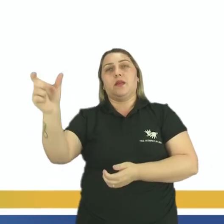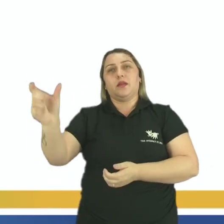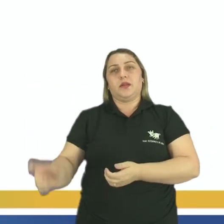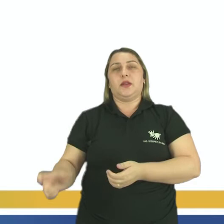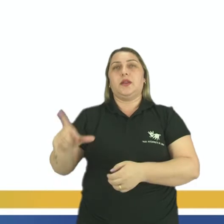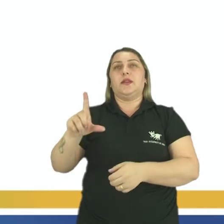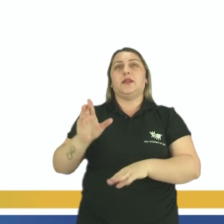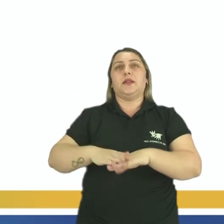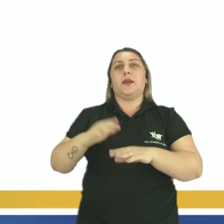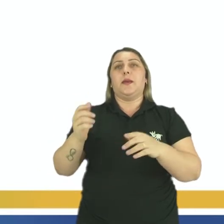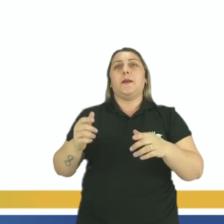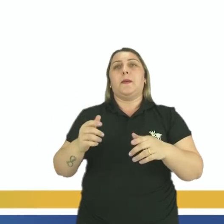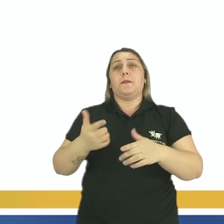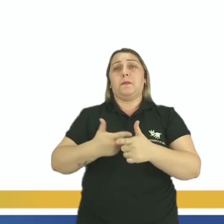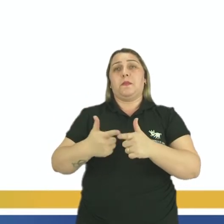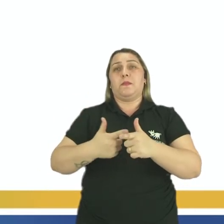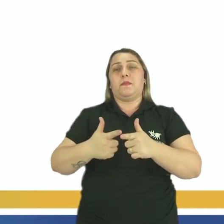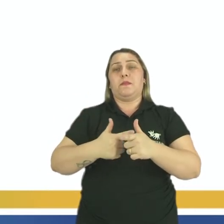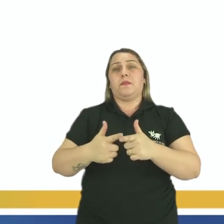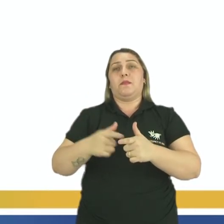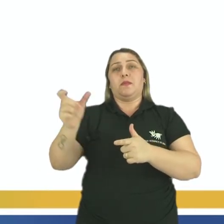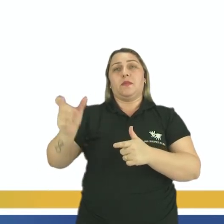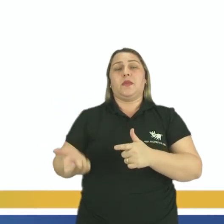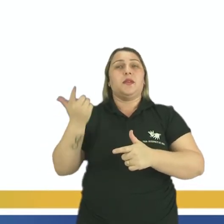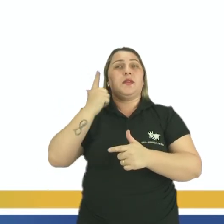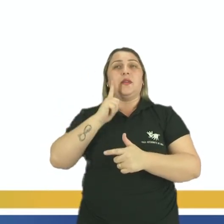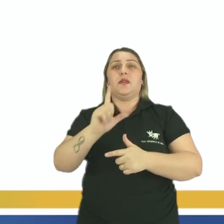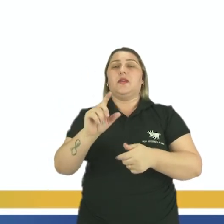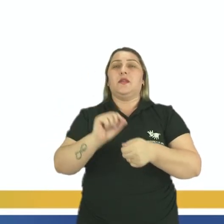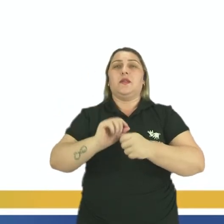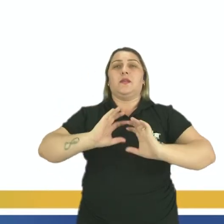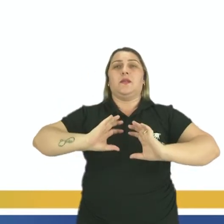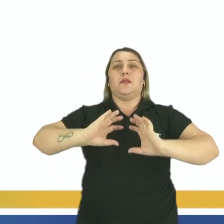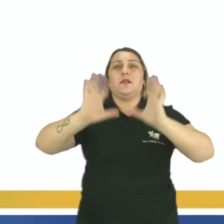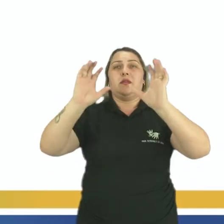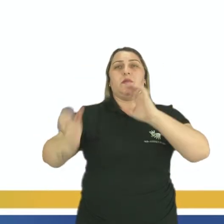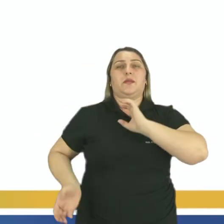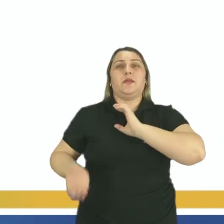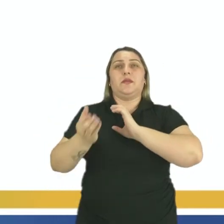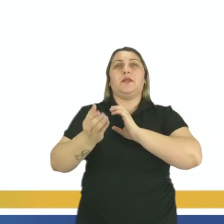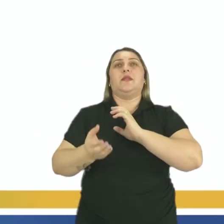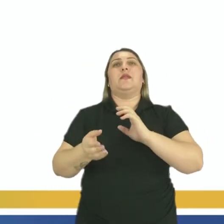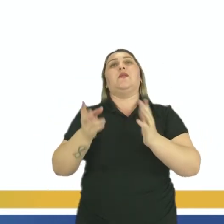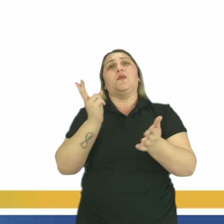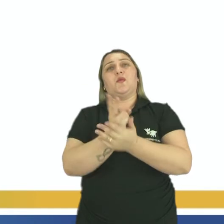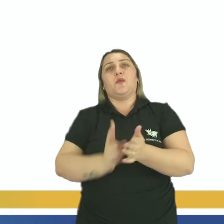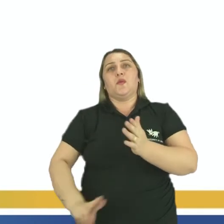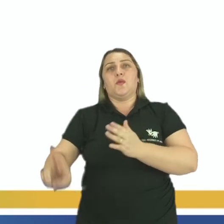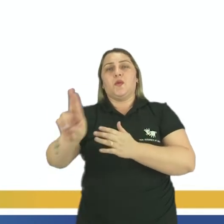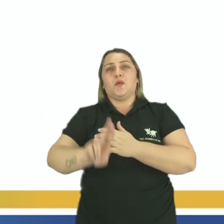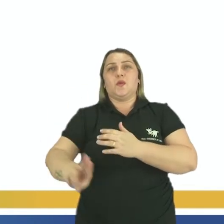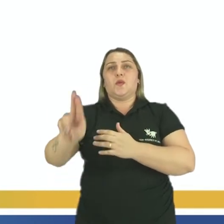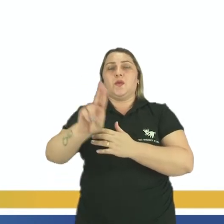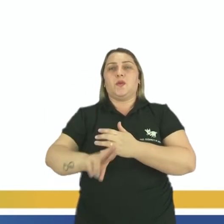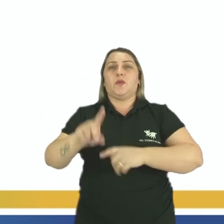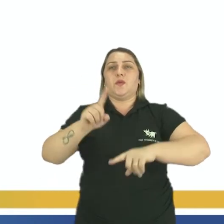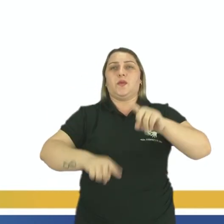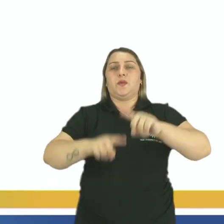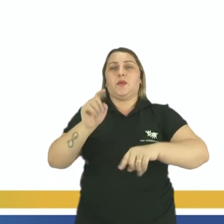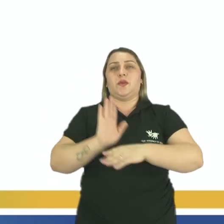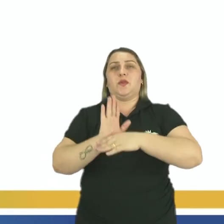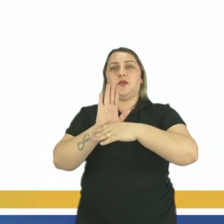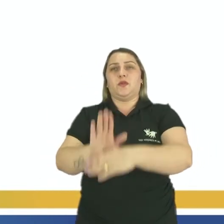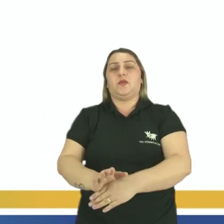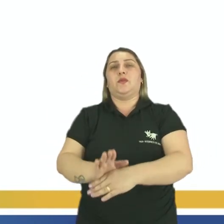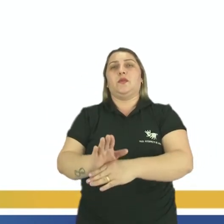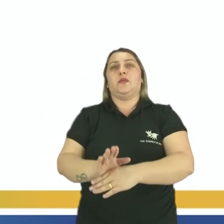têm maior comprometimento e não conseguem realizar o lançamento, os mesmos utilizam de instrumentos de auxílios, que